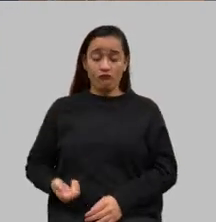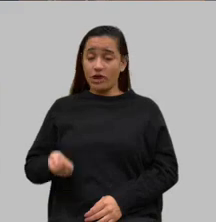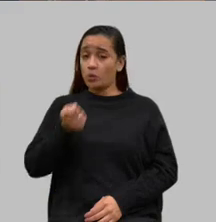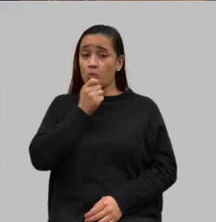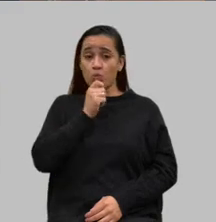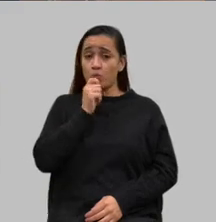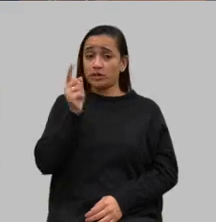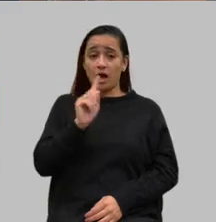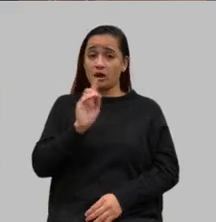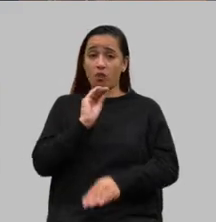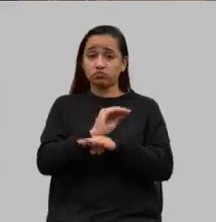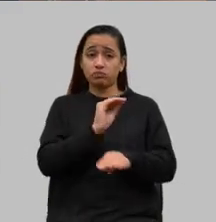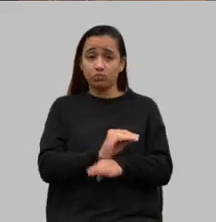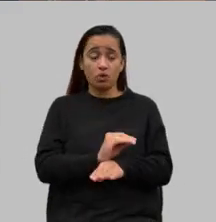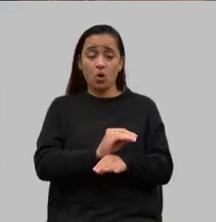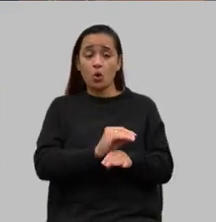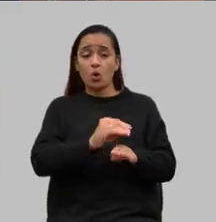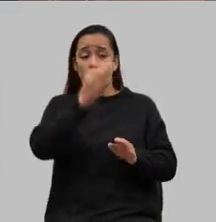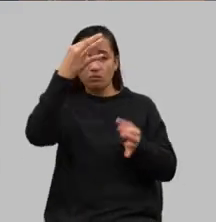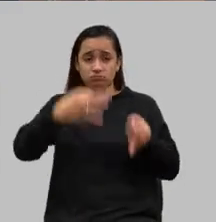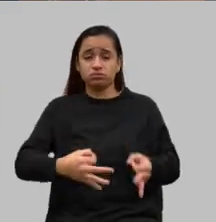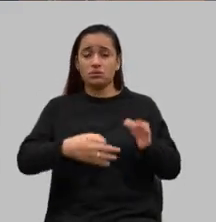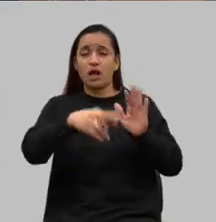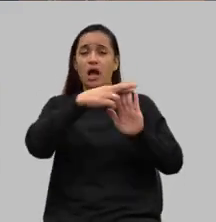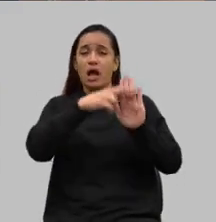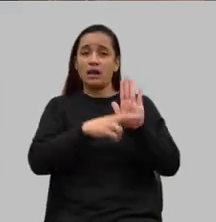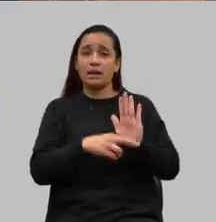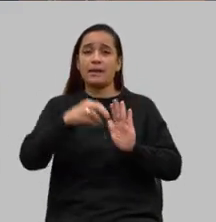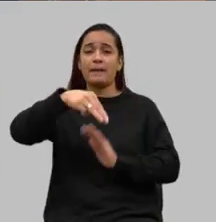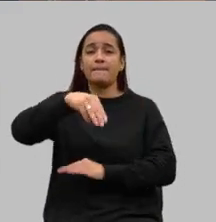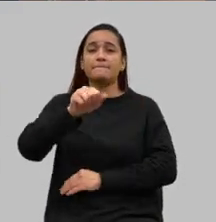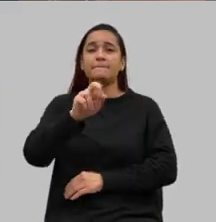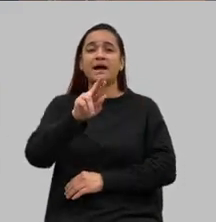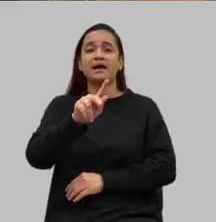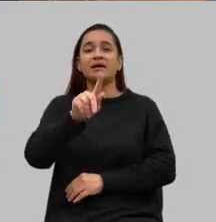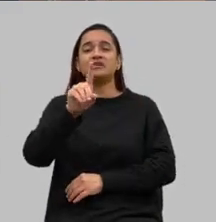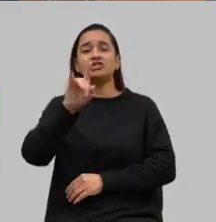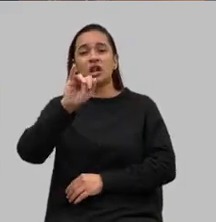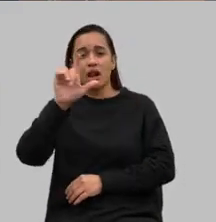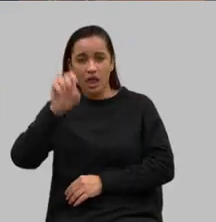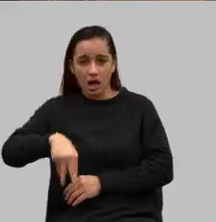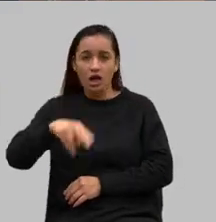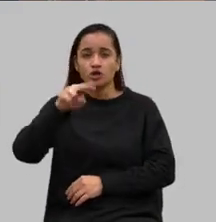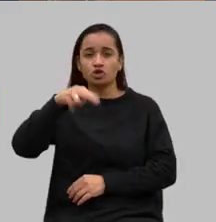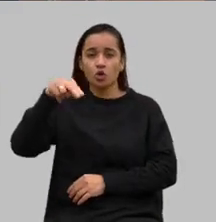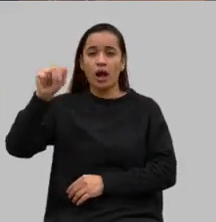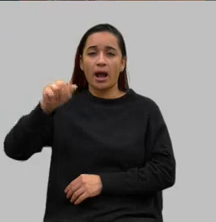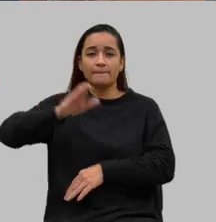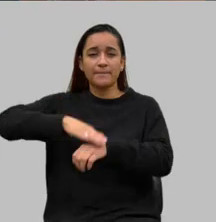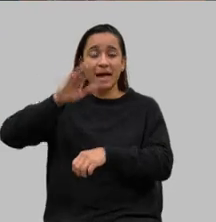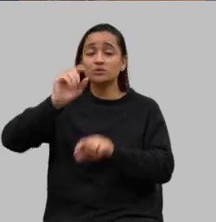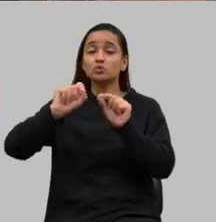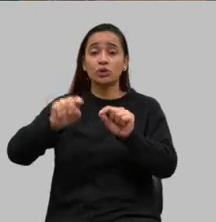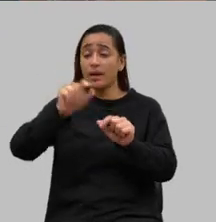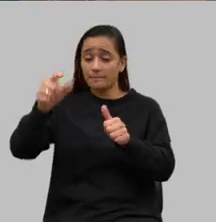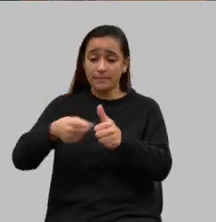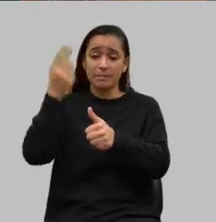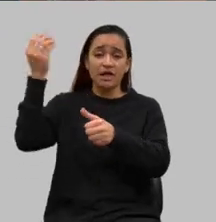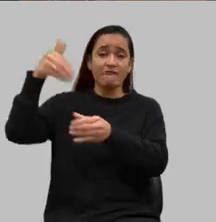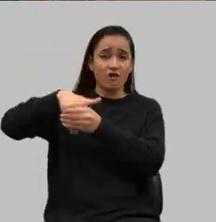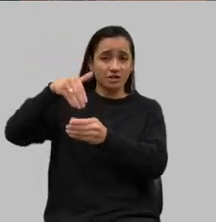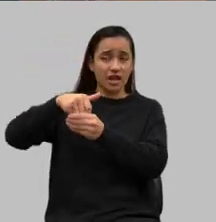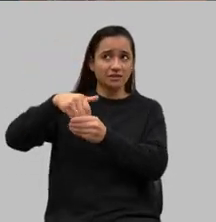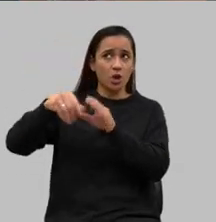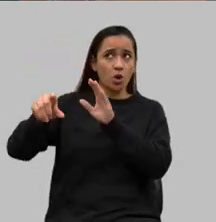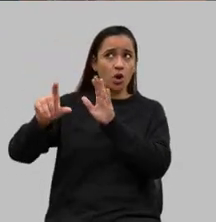lei mar de lama Nunca mais a lei mar de lama nunca mais só foi votada foi a nossa primeira votação na legislatura passada